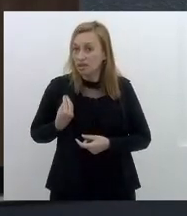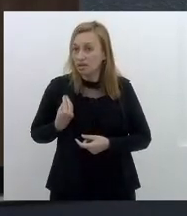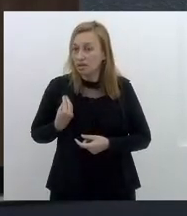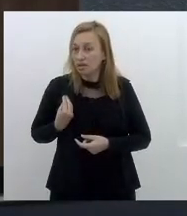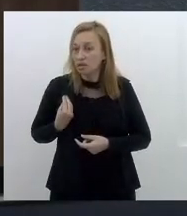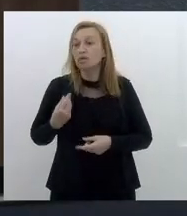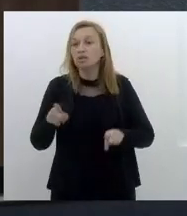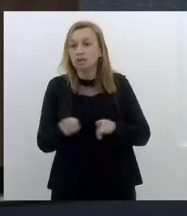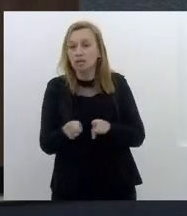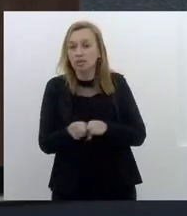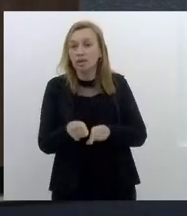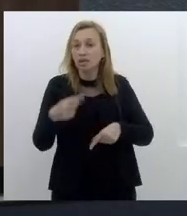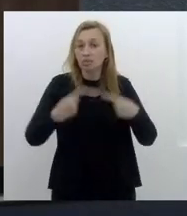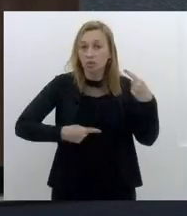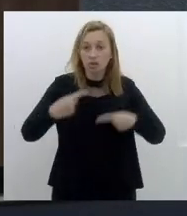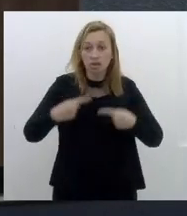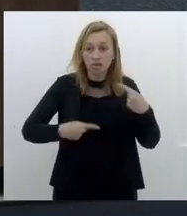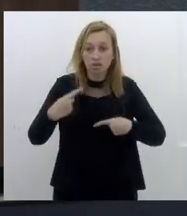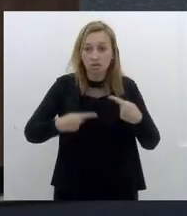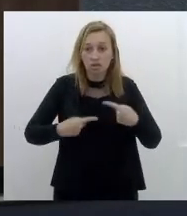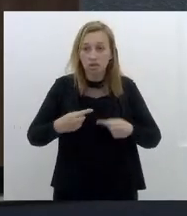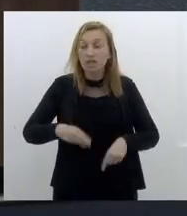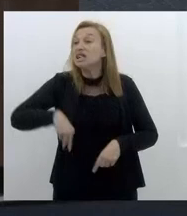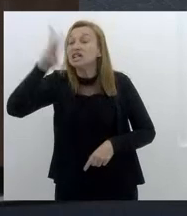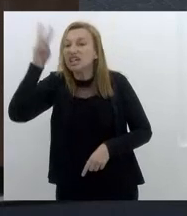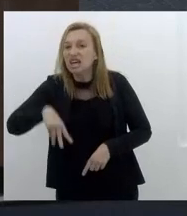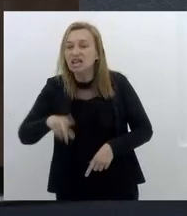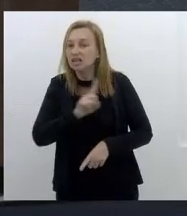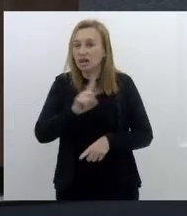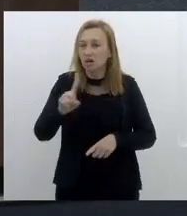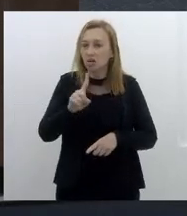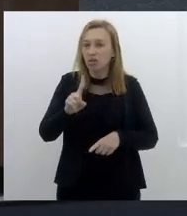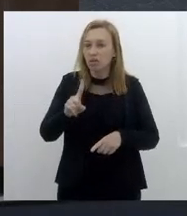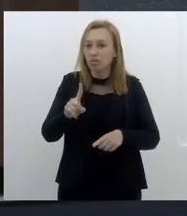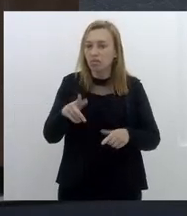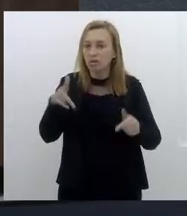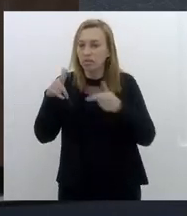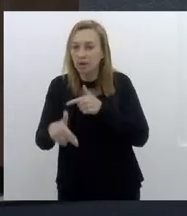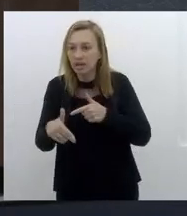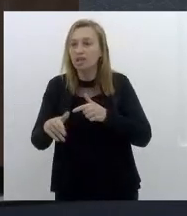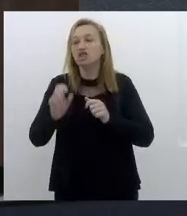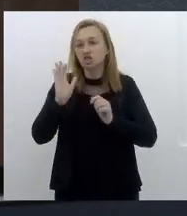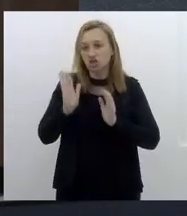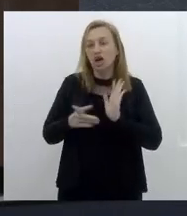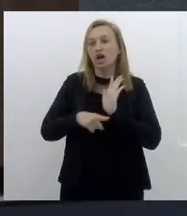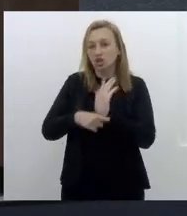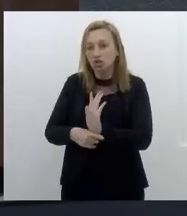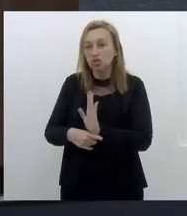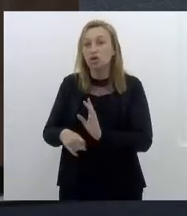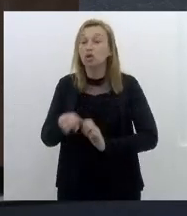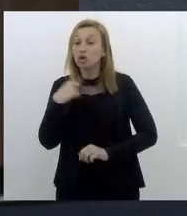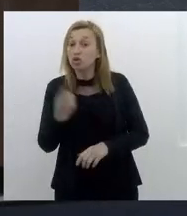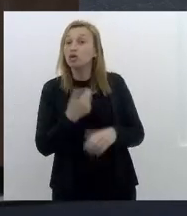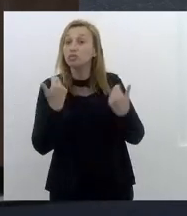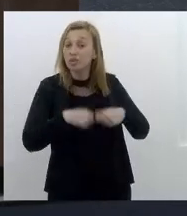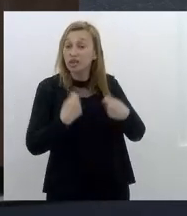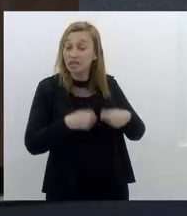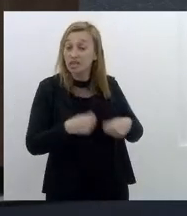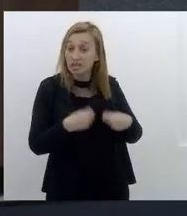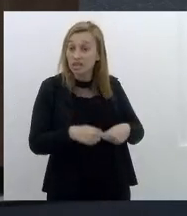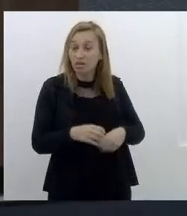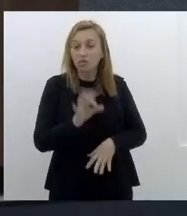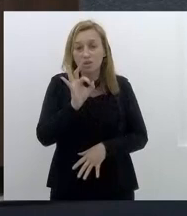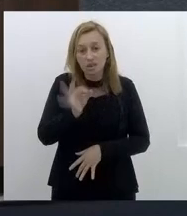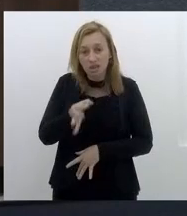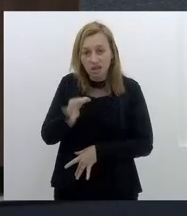vamos na política quem não atrapalha já ajuda muito Porque precisamos pelo